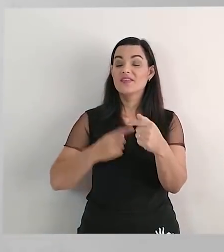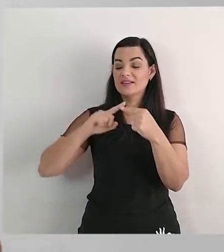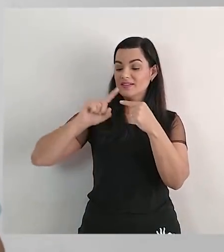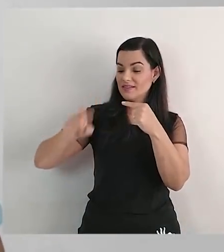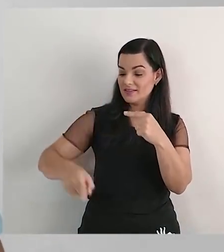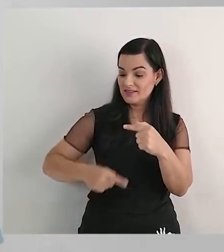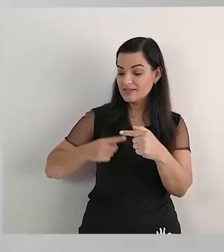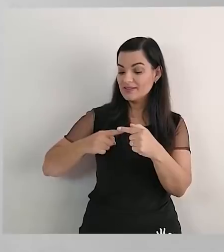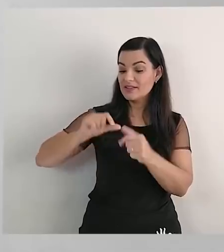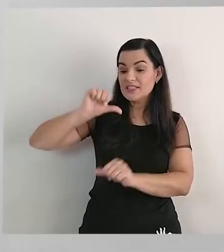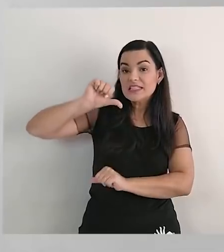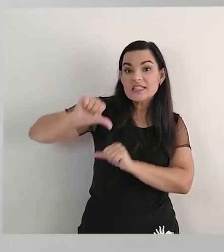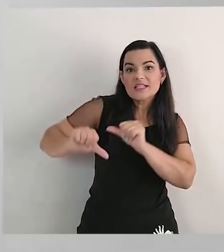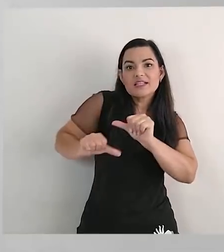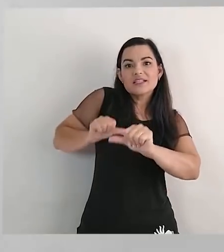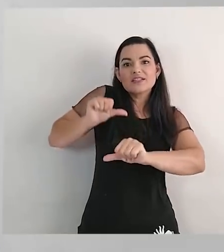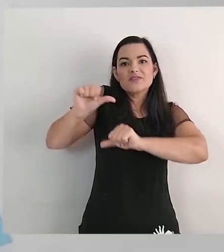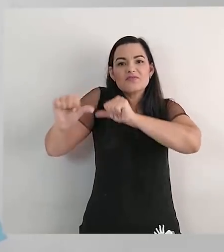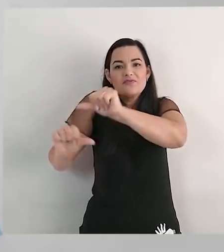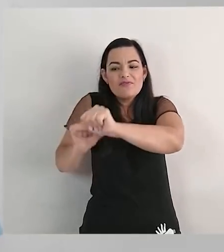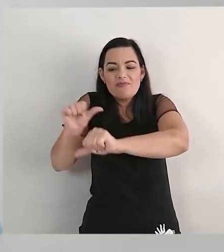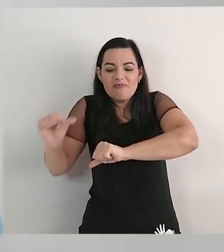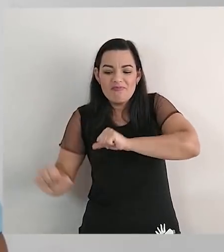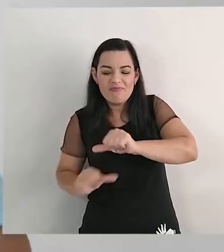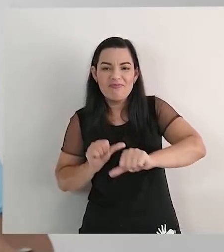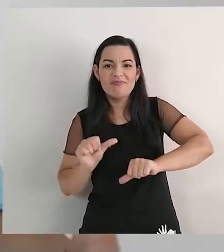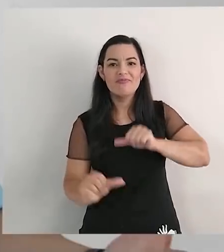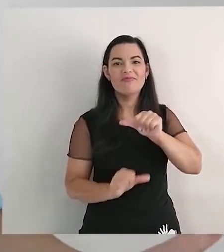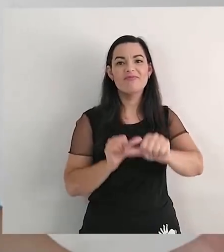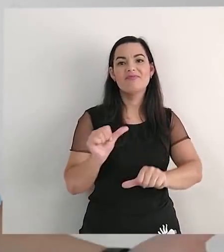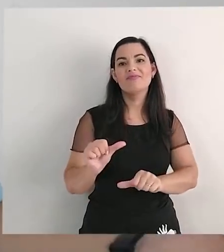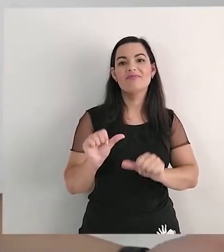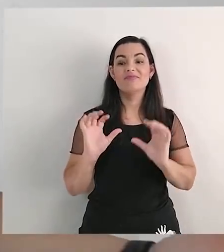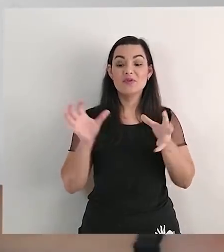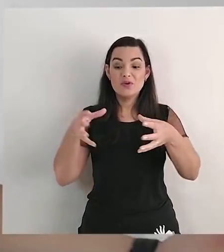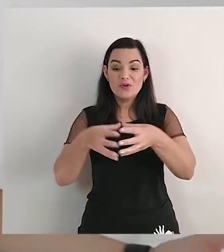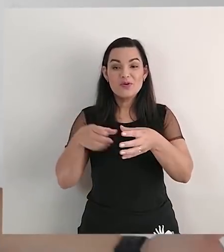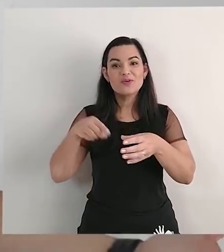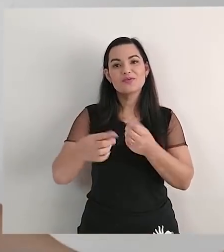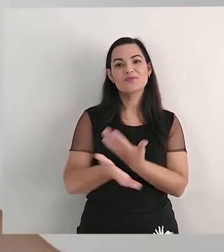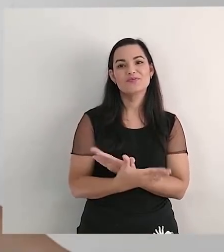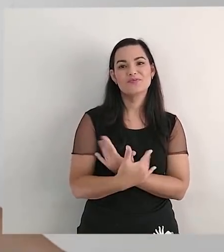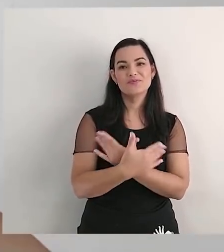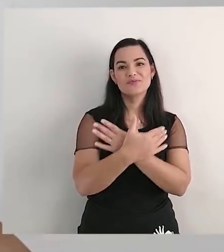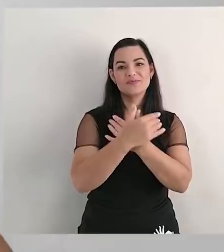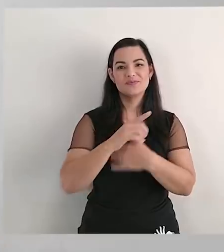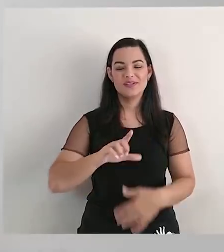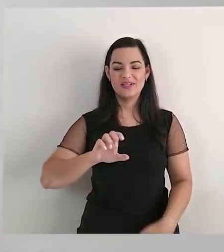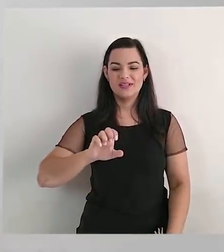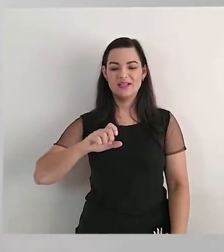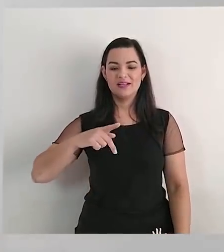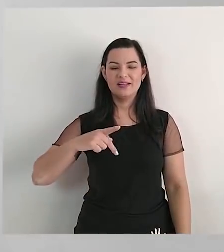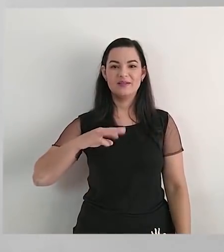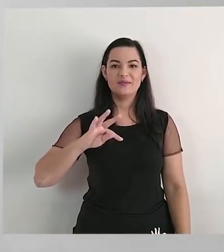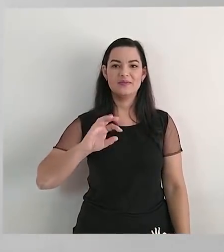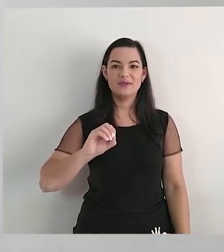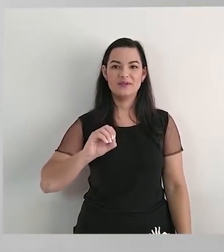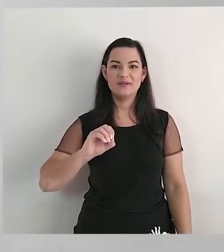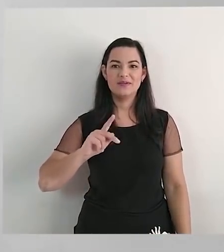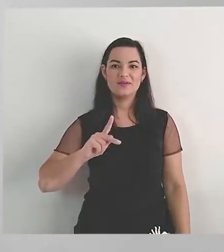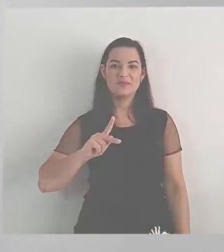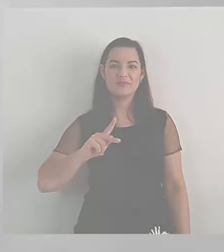a metamorfose que acontece no grupo das lepidópteras. Olha